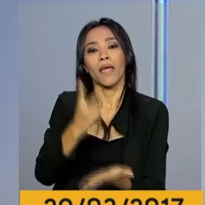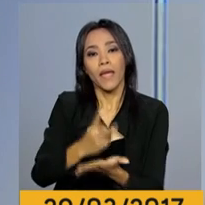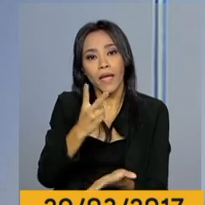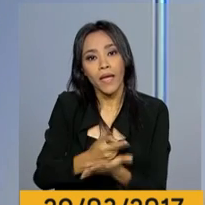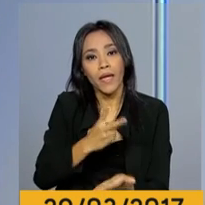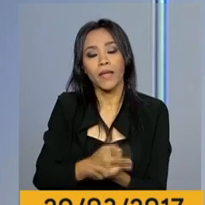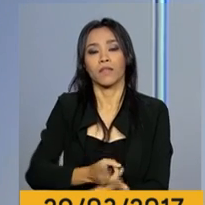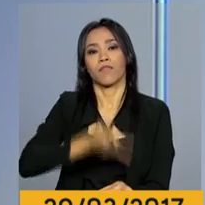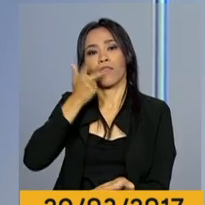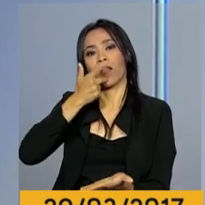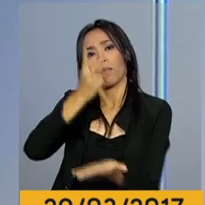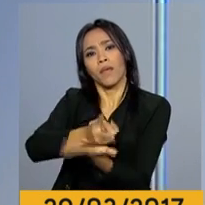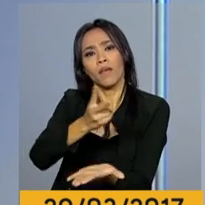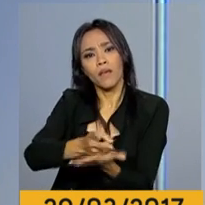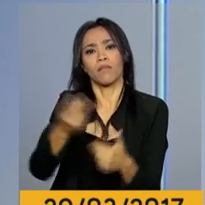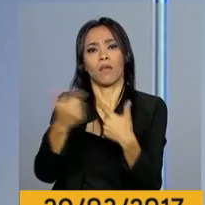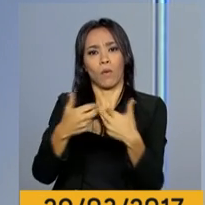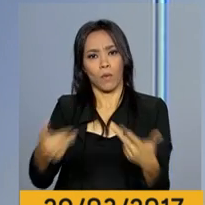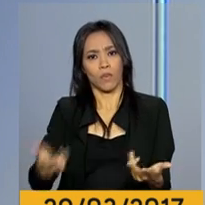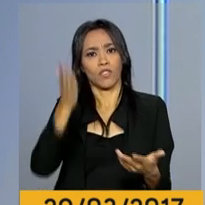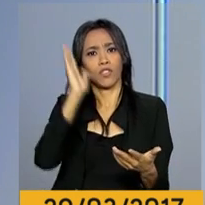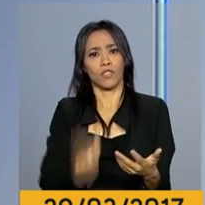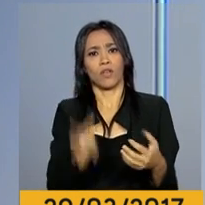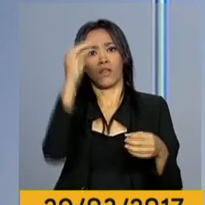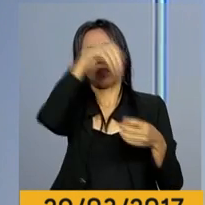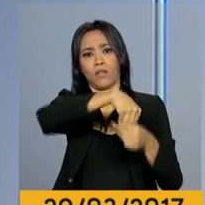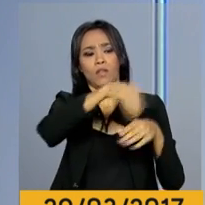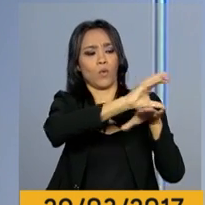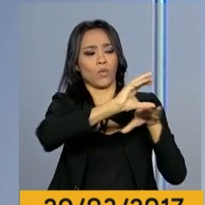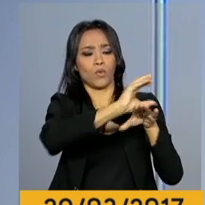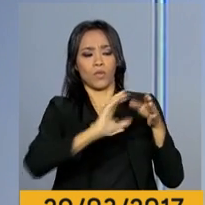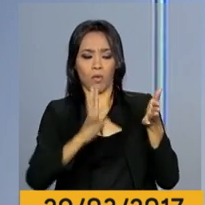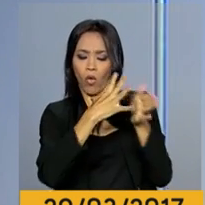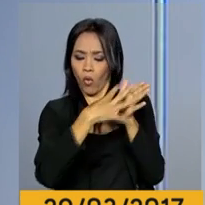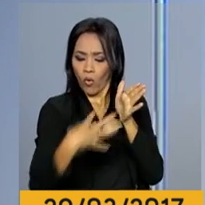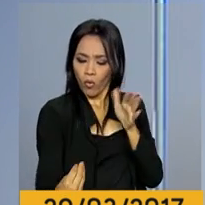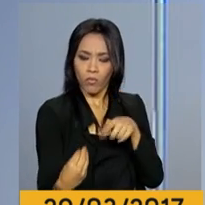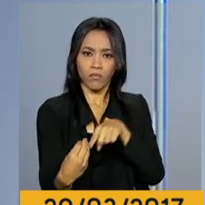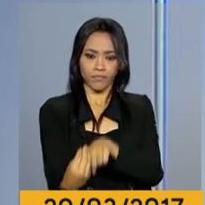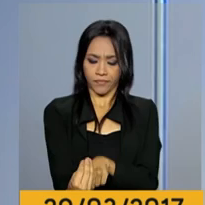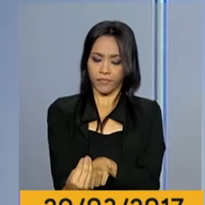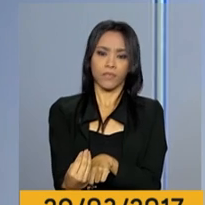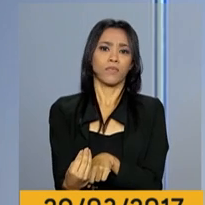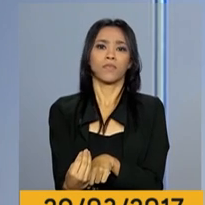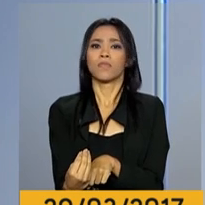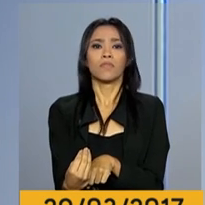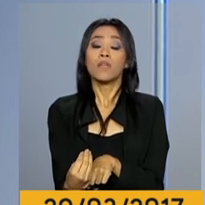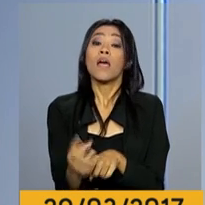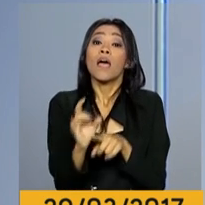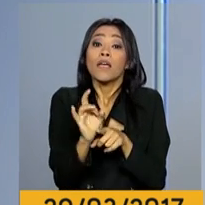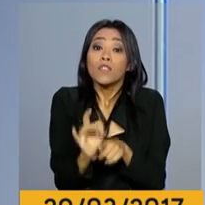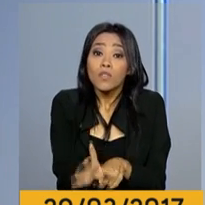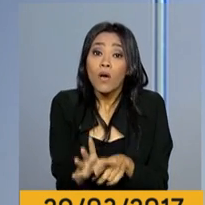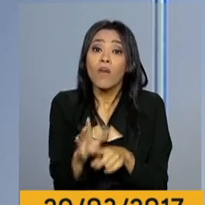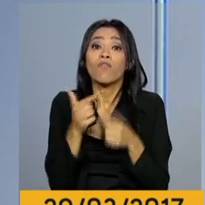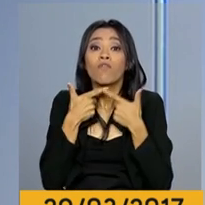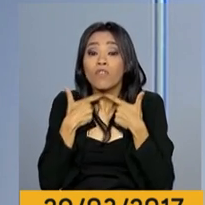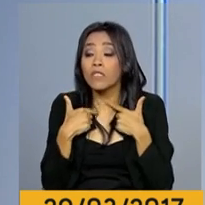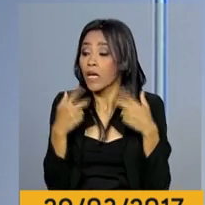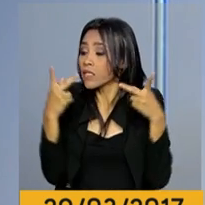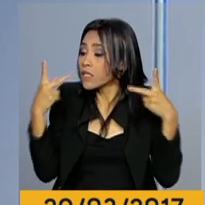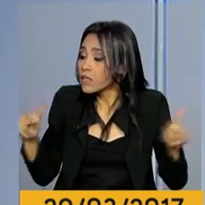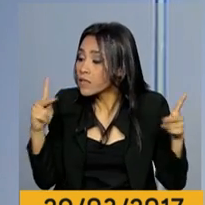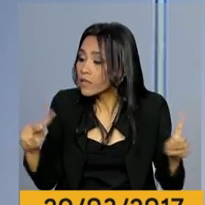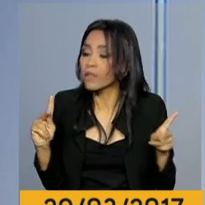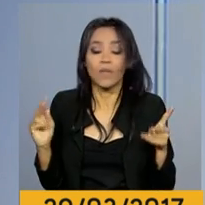que já está previsto constitucionalmente o que o constituinte 15 e fez foi privilegiar o acordo de vontades para que